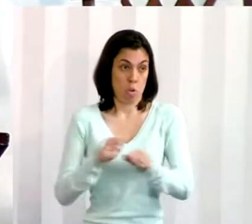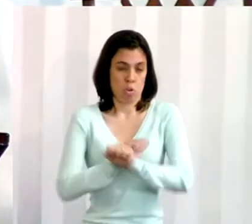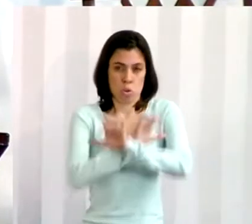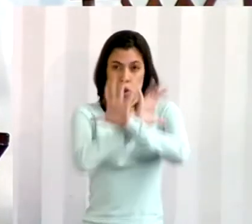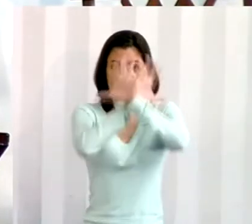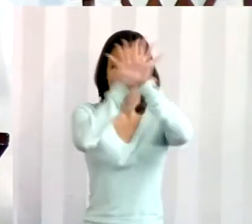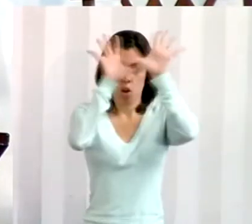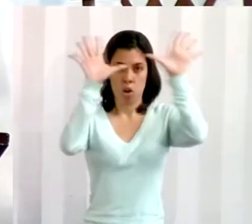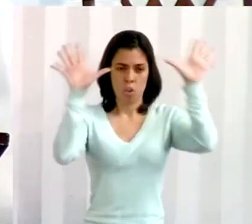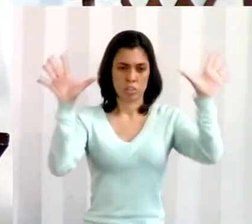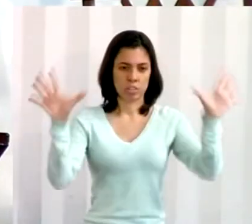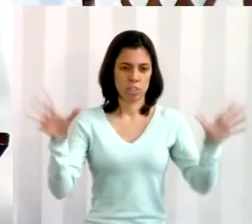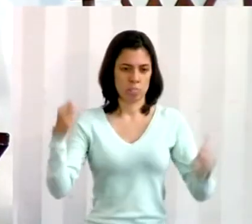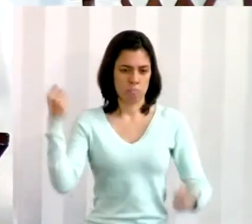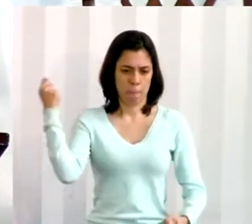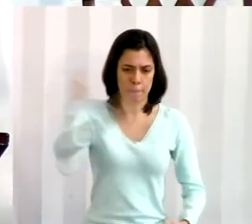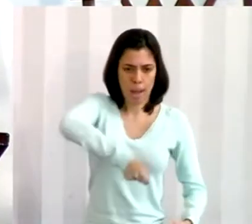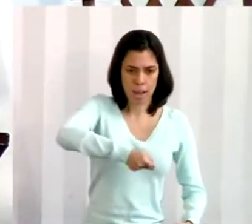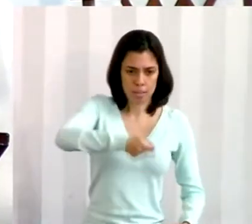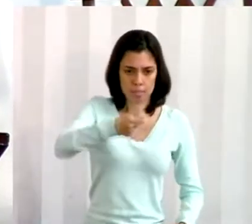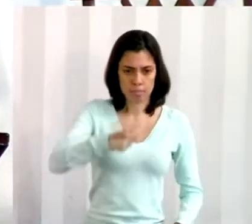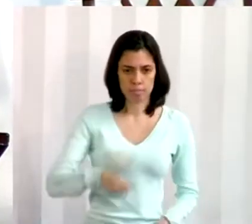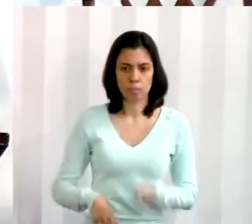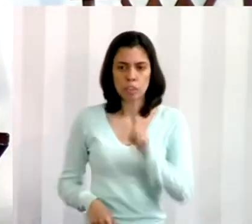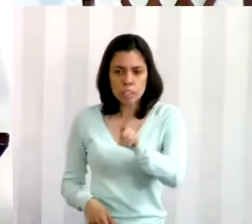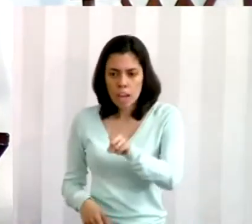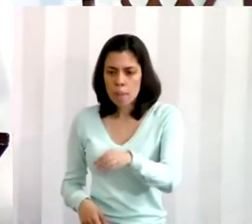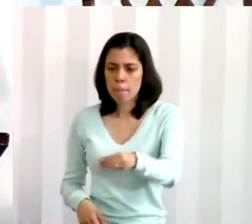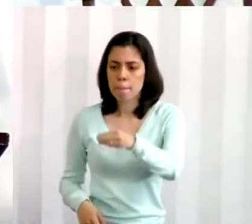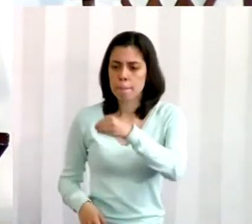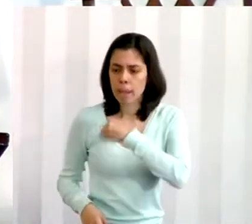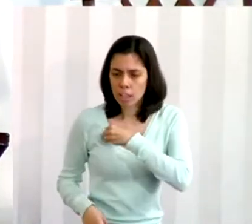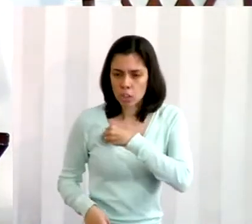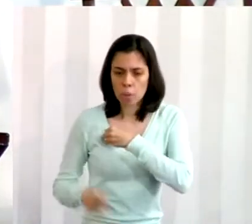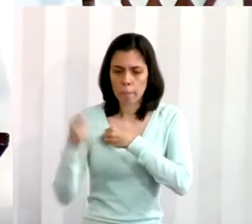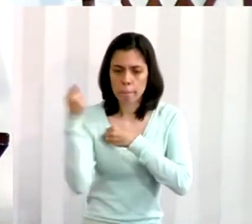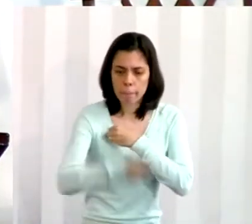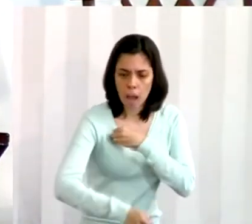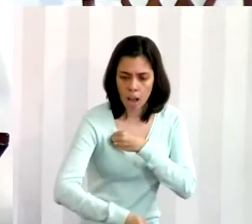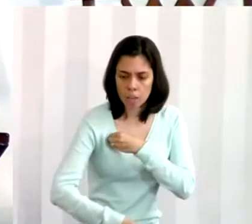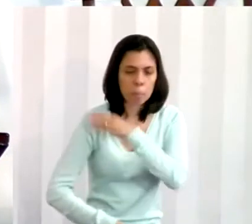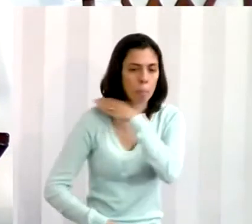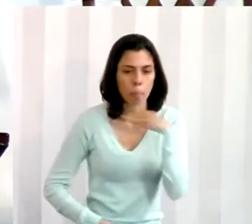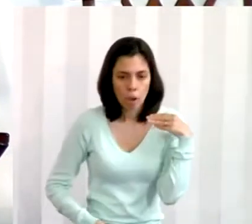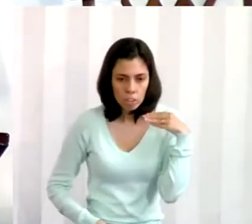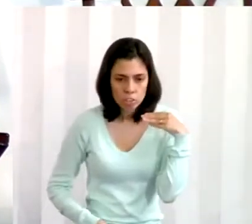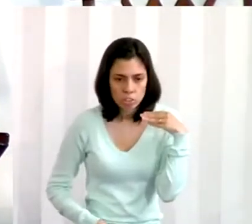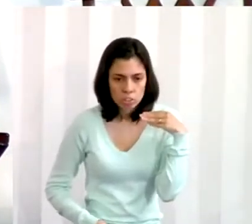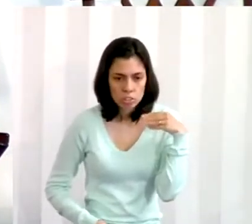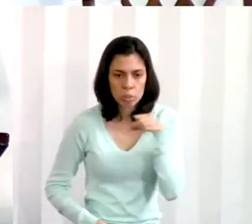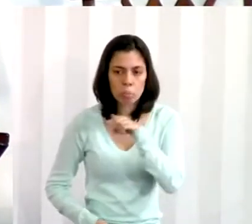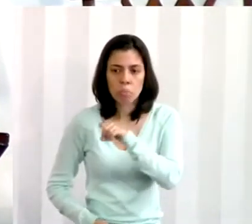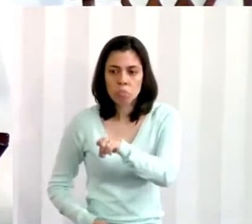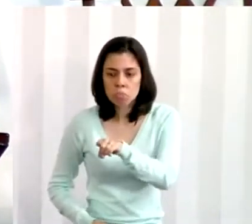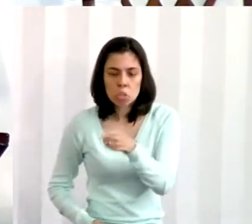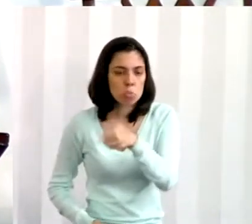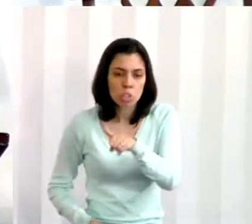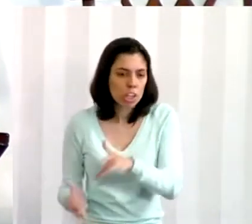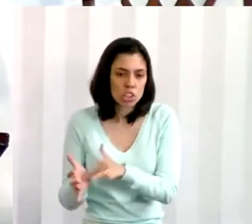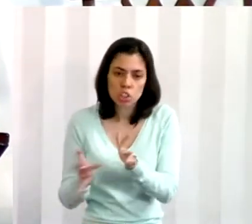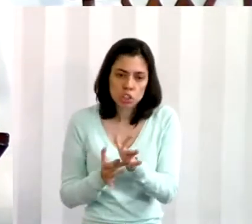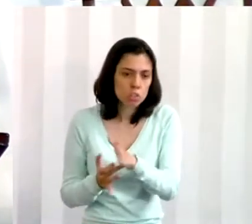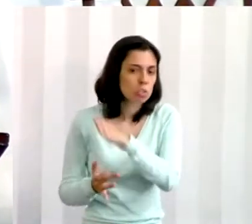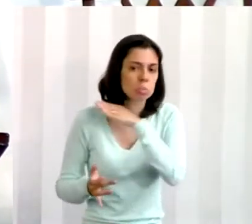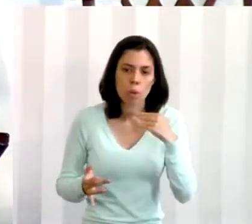como poder. Essa é a outra forma que a Bíblia nos fala sobre a vinda do Senhor Jesus Cristo. Uma delas é parousia